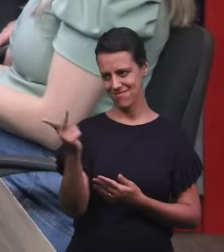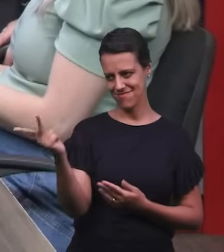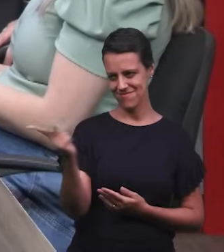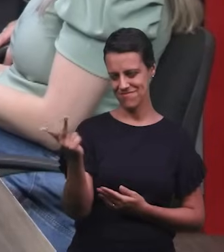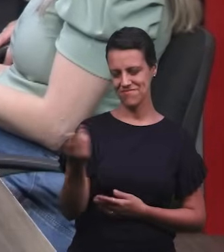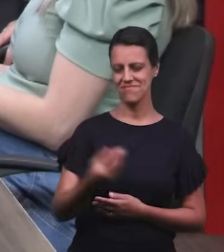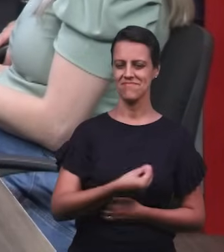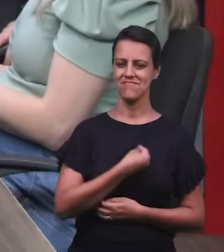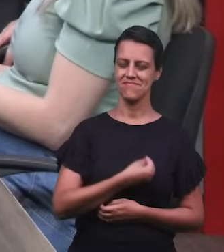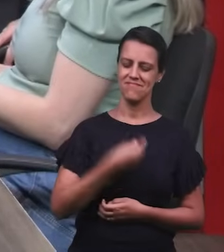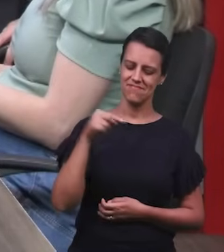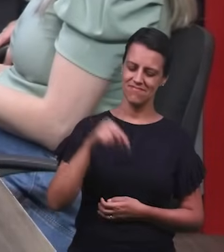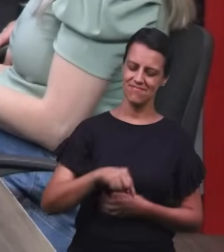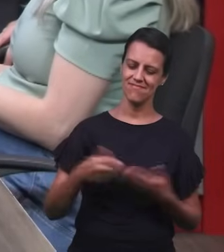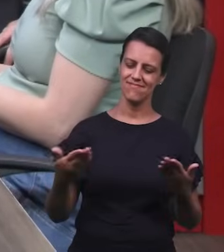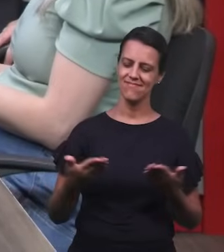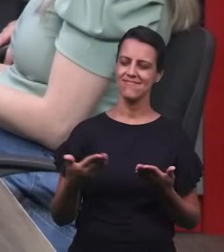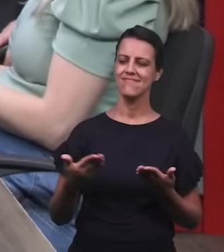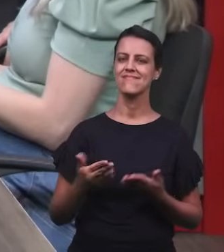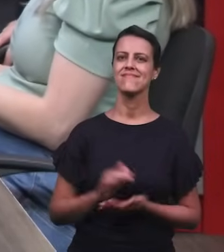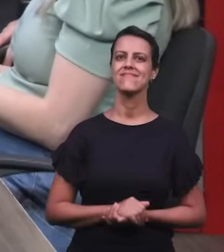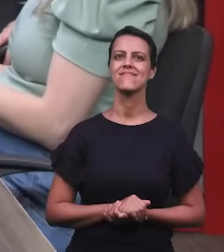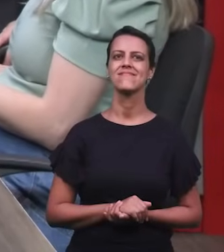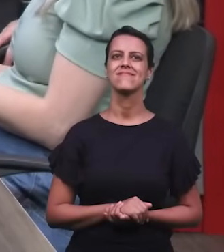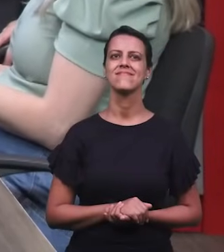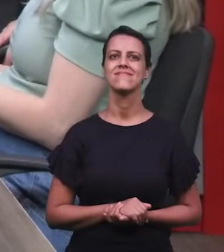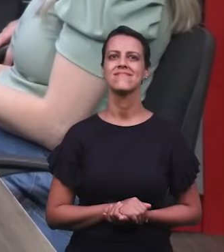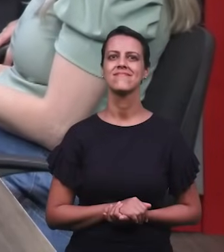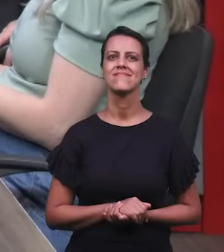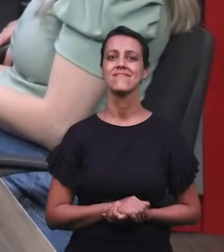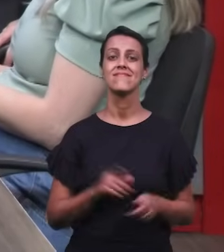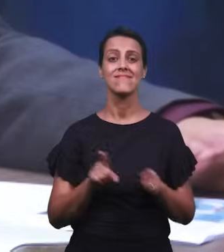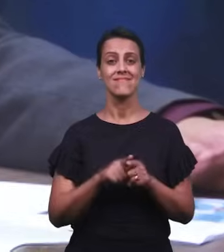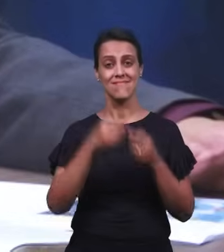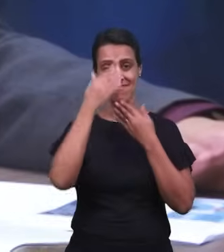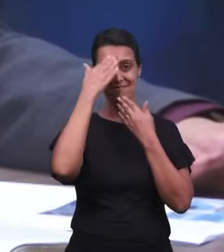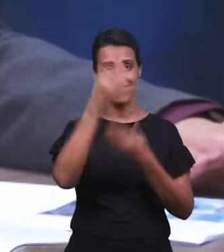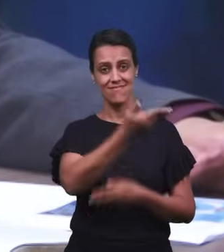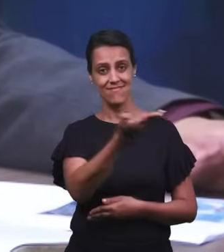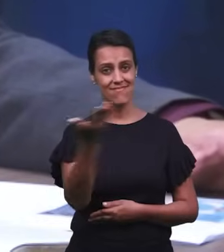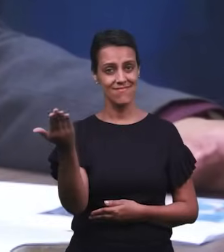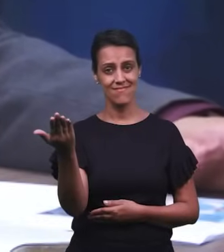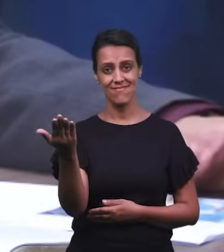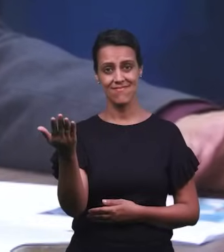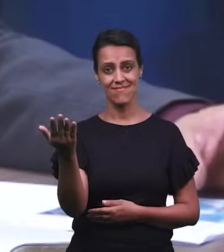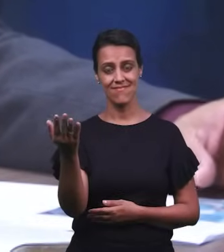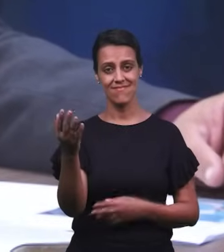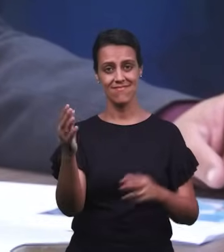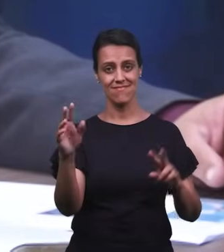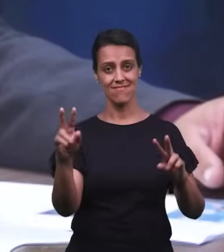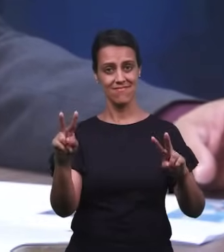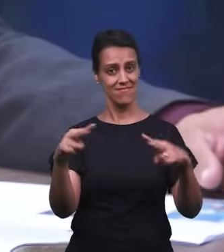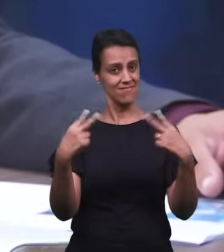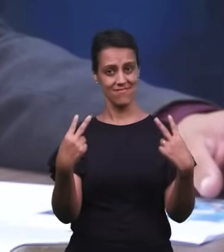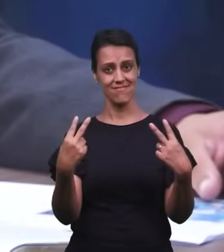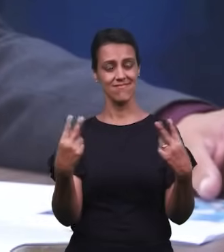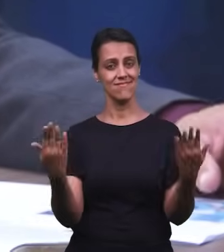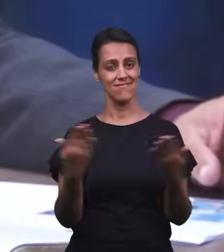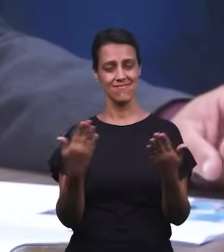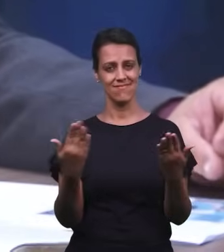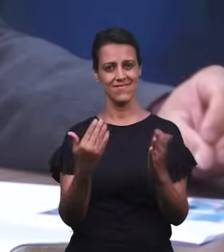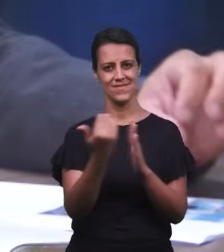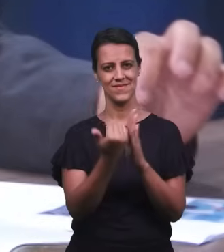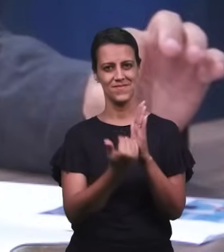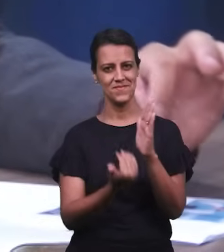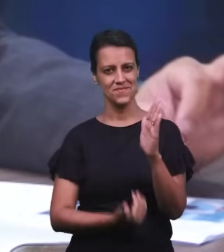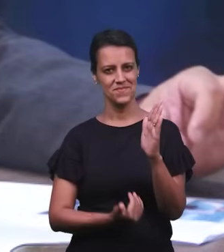Doutora Flávia, Amém. o Senhor abençoe, muito obrigado pela Amém, presença que agradeço. aqui. E agradecer a todos que participaram assistindo esse programa